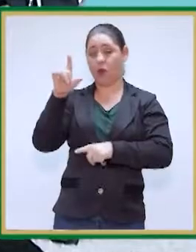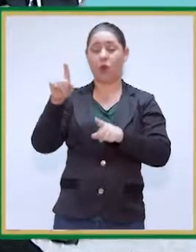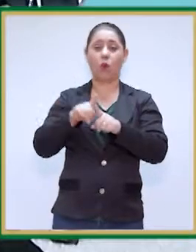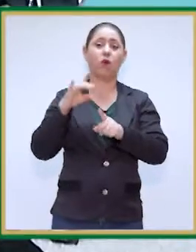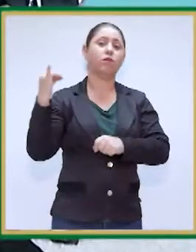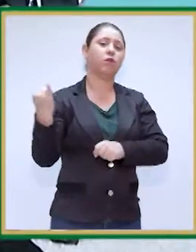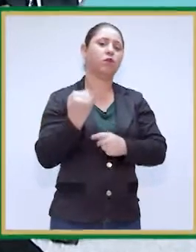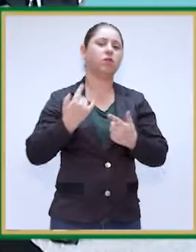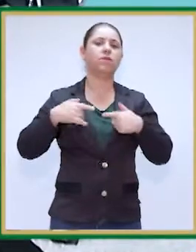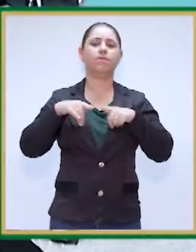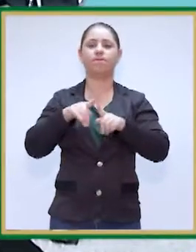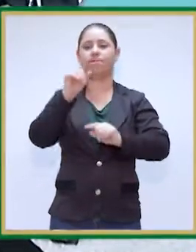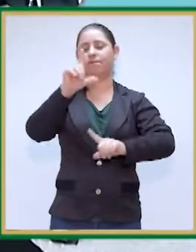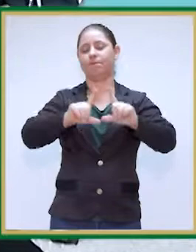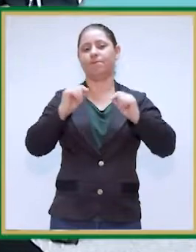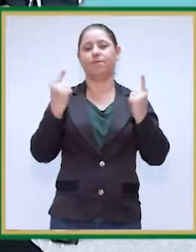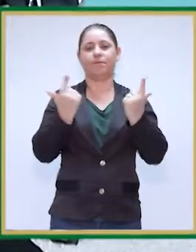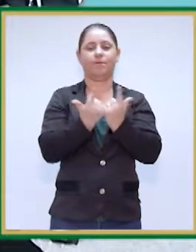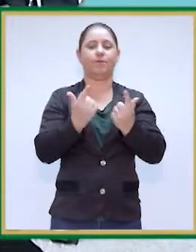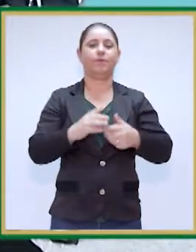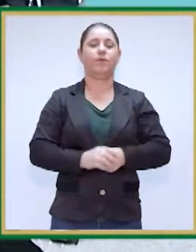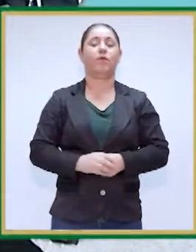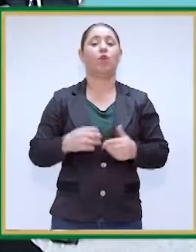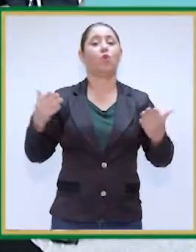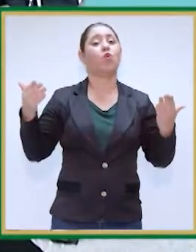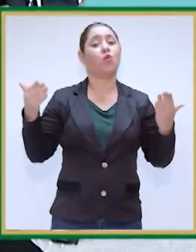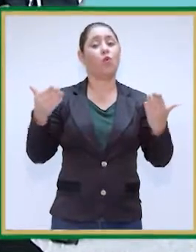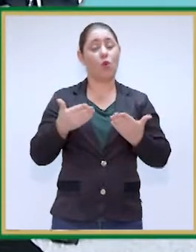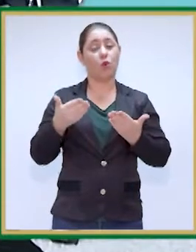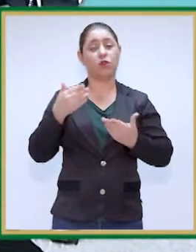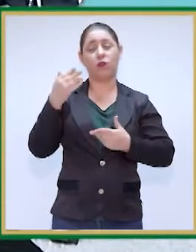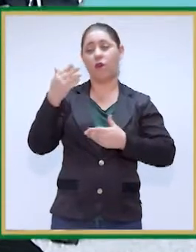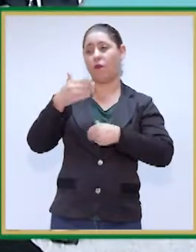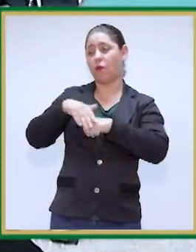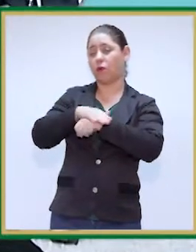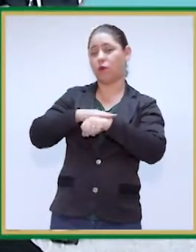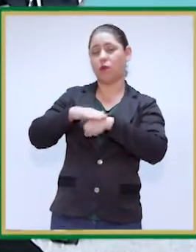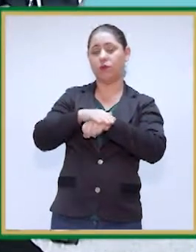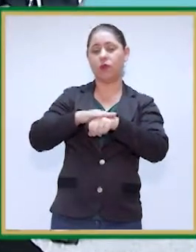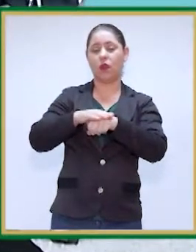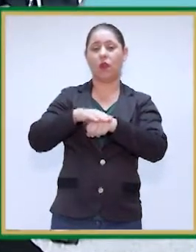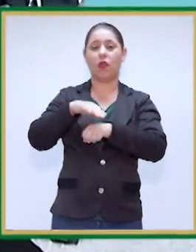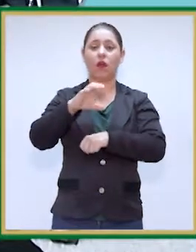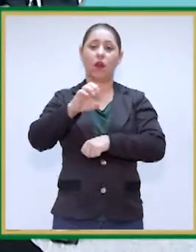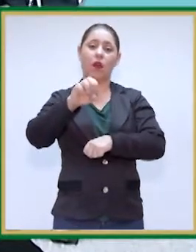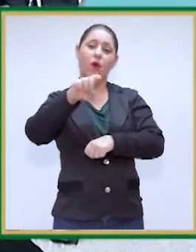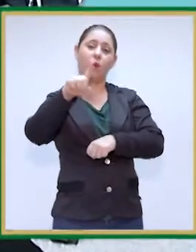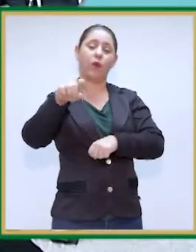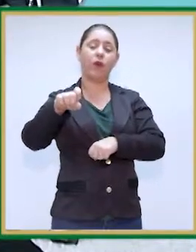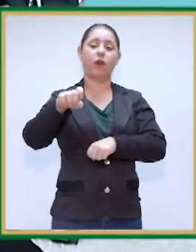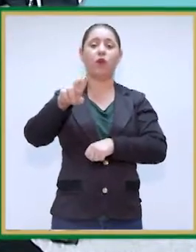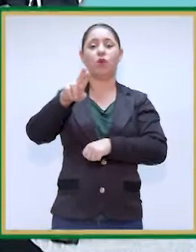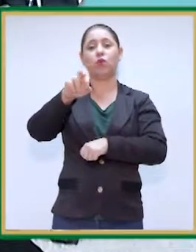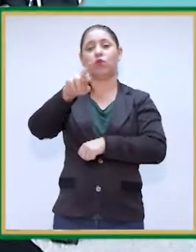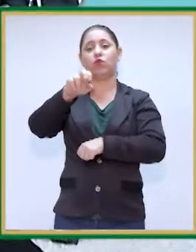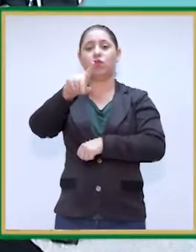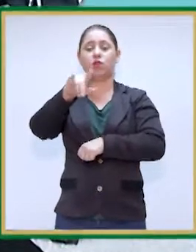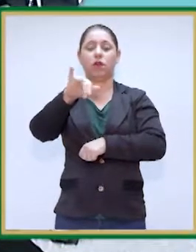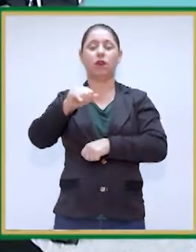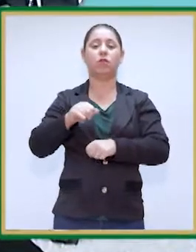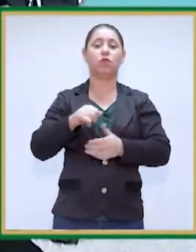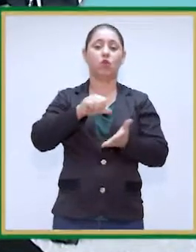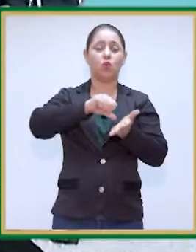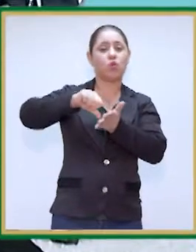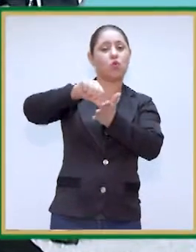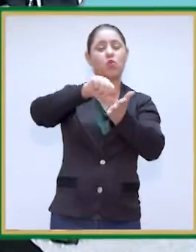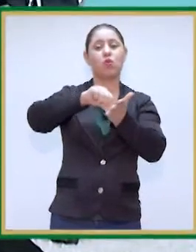Assembleia. Nessa edição, vamos falar com o defensor público Cauê Duarte Urdiales, que coordena o núcleo do sistema penitenciário.